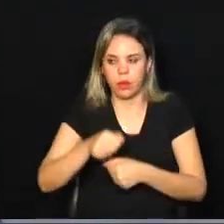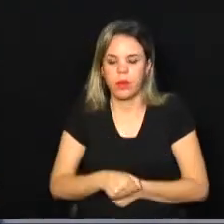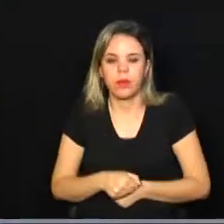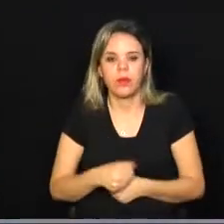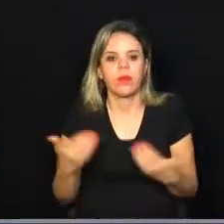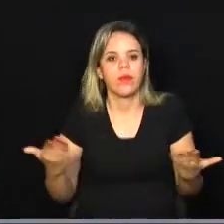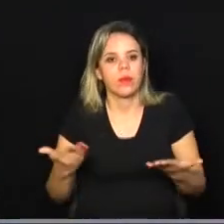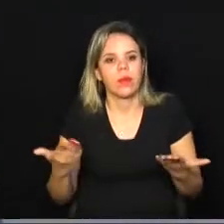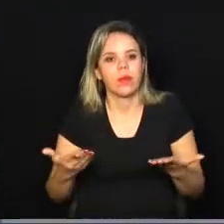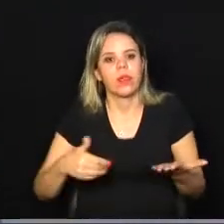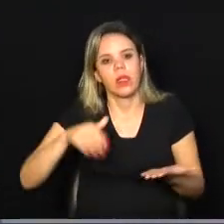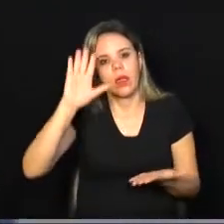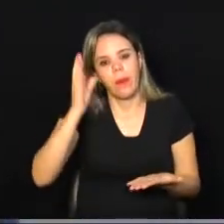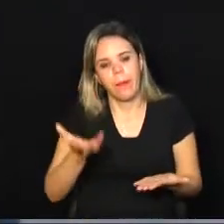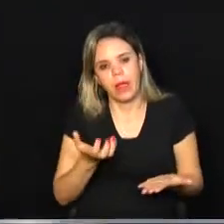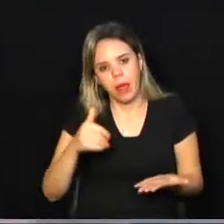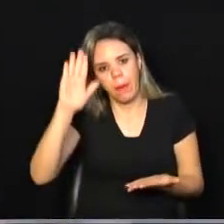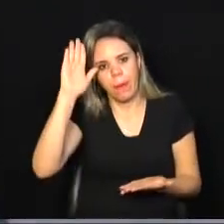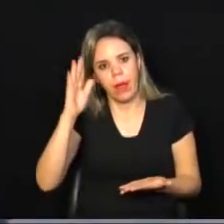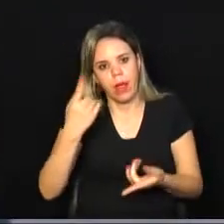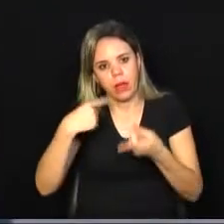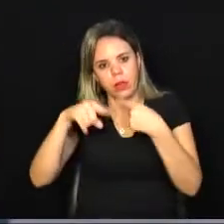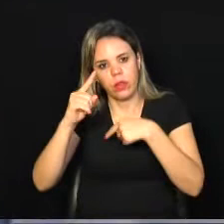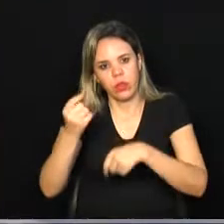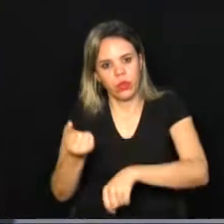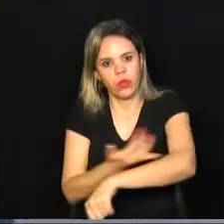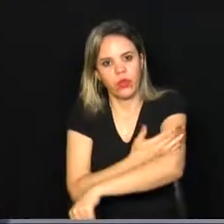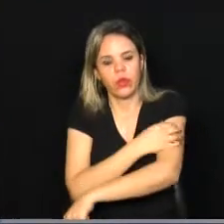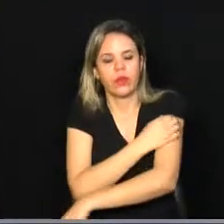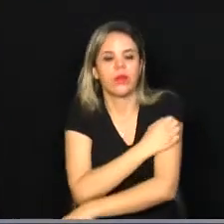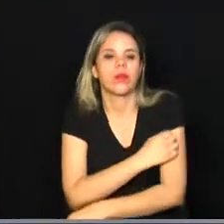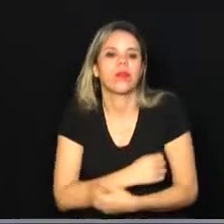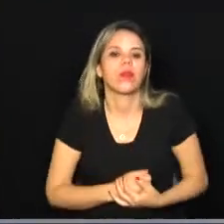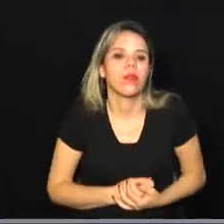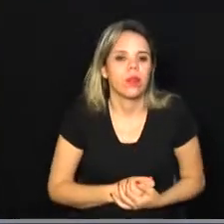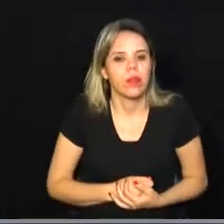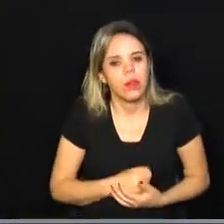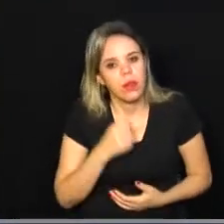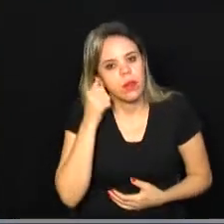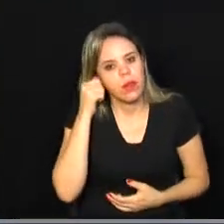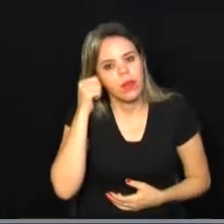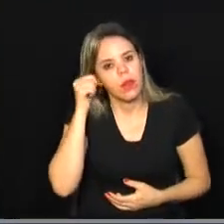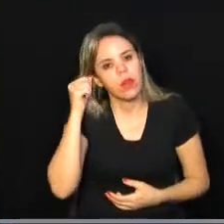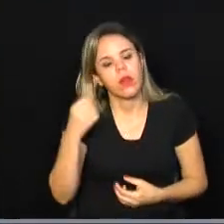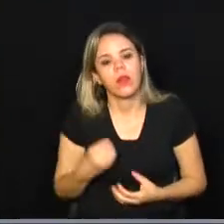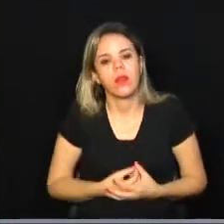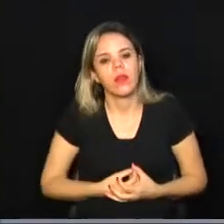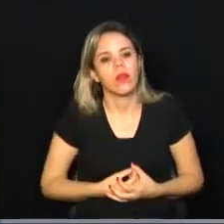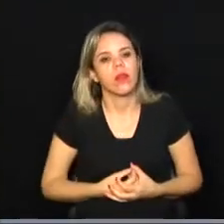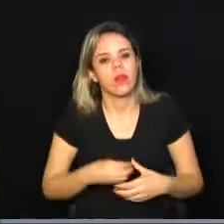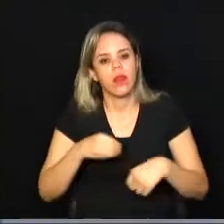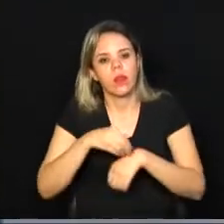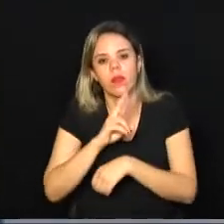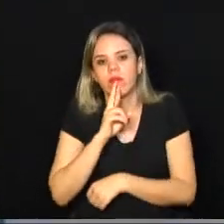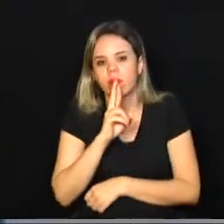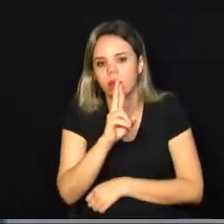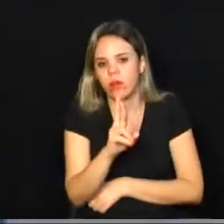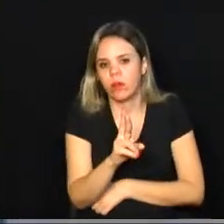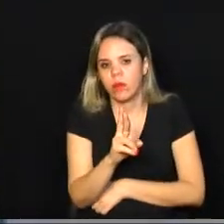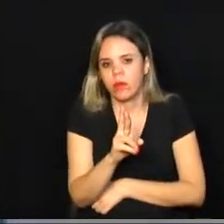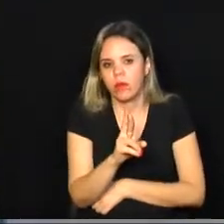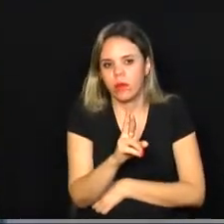ele queria mais, e Sim. no auge da emoção, no calor da emoção, ele dá uma resposta um